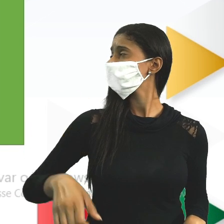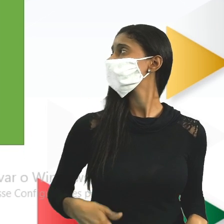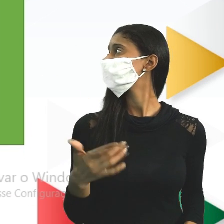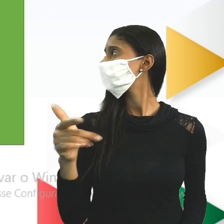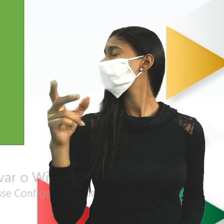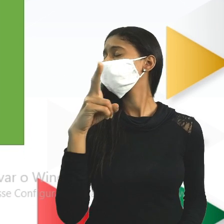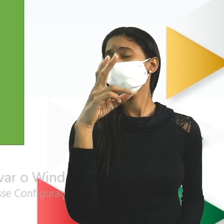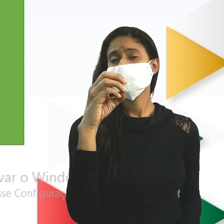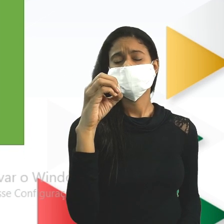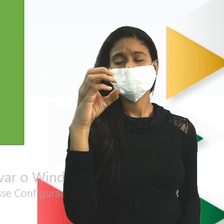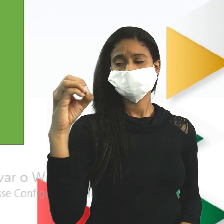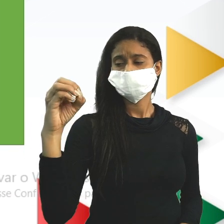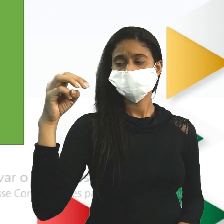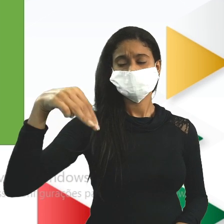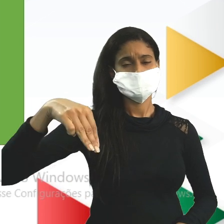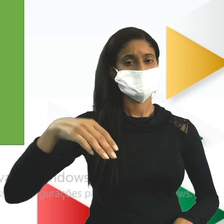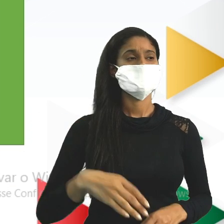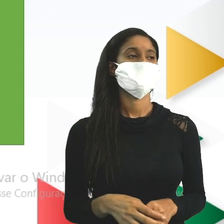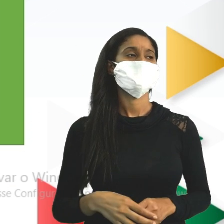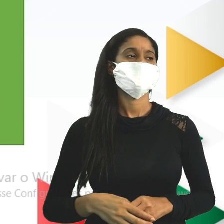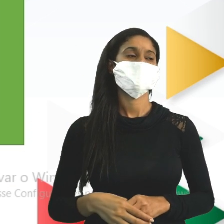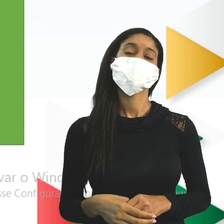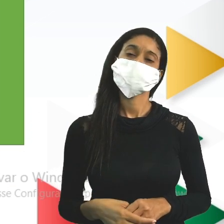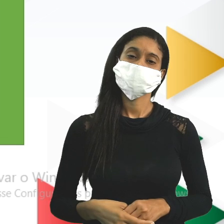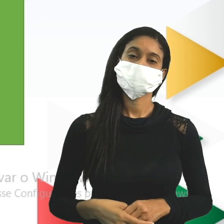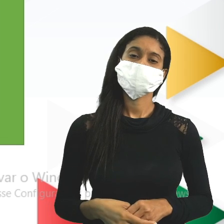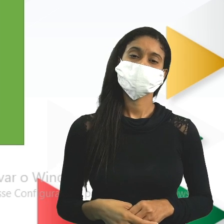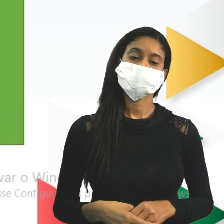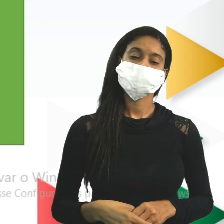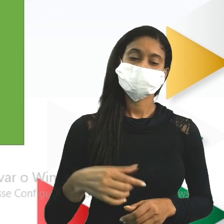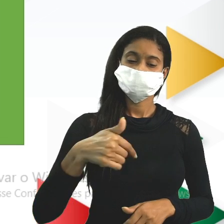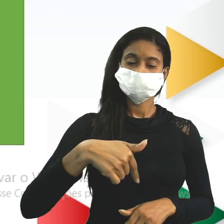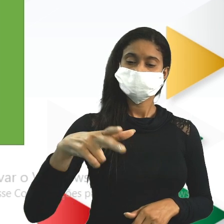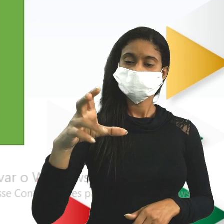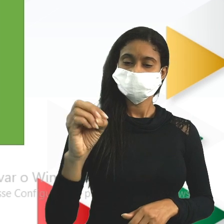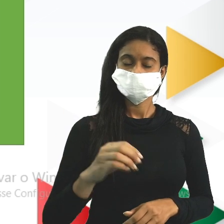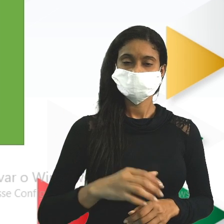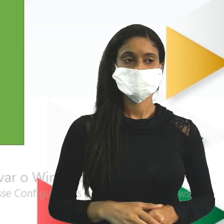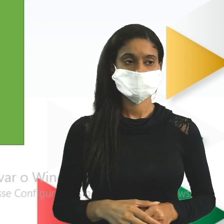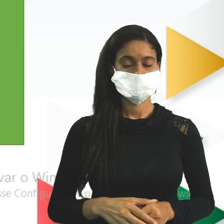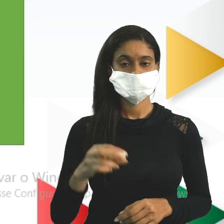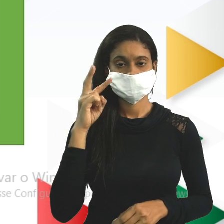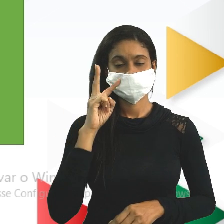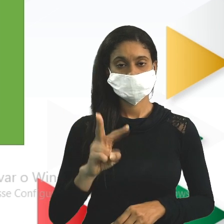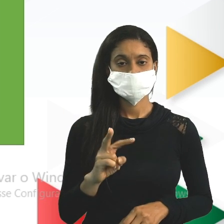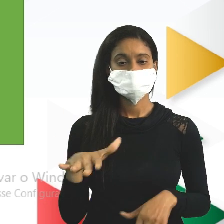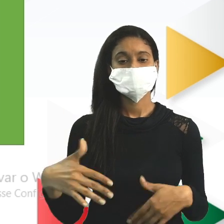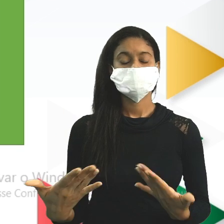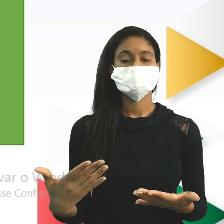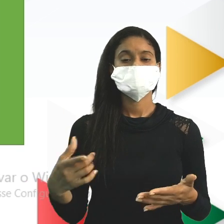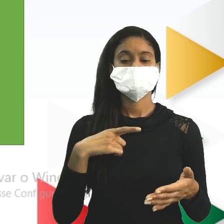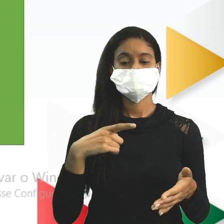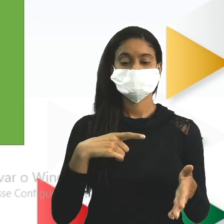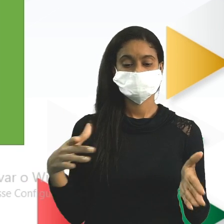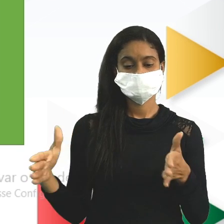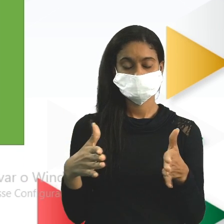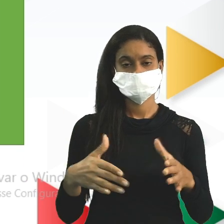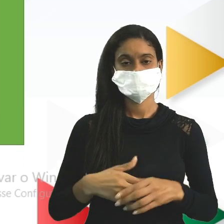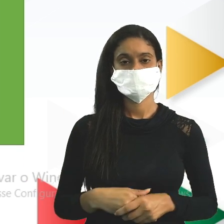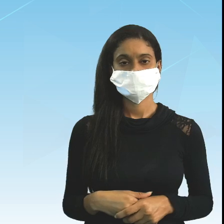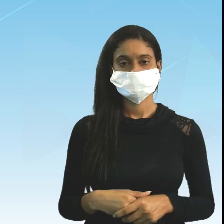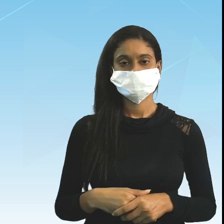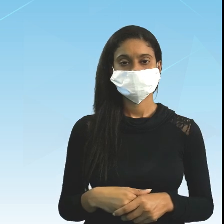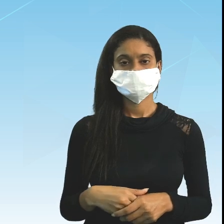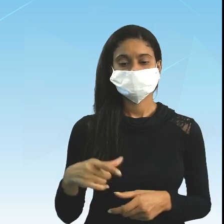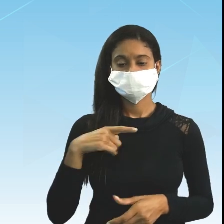metros. Danou-se, de novo, 750. Veja, em curto espaço, eu já botei